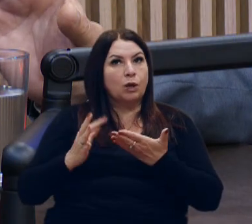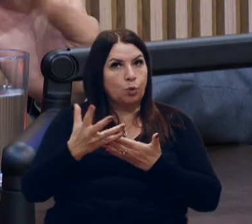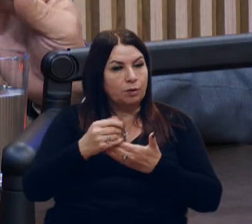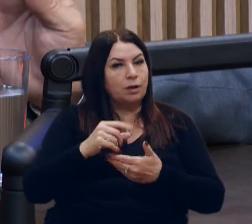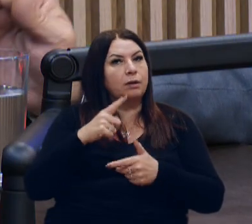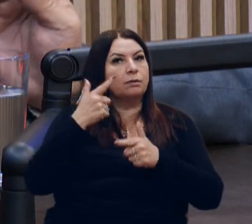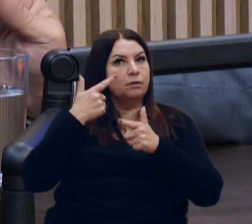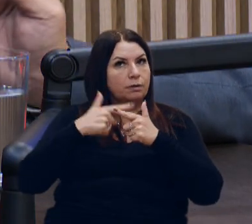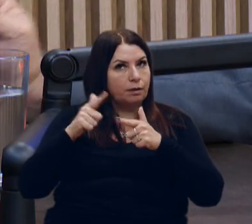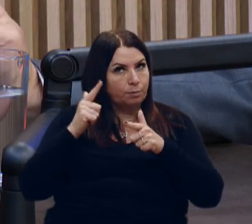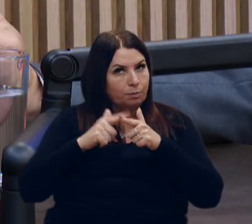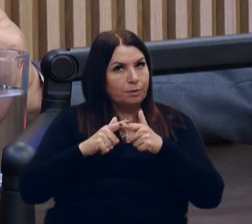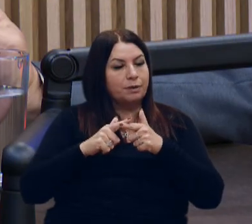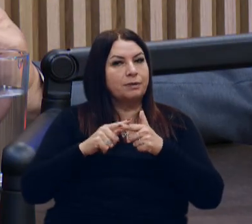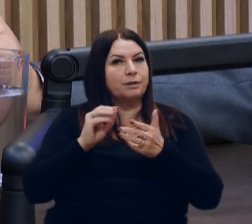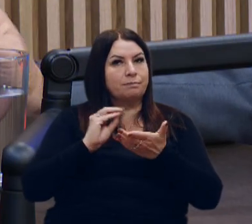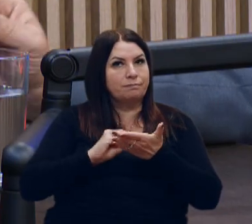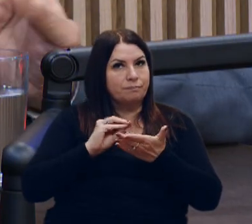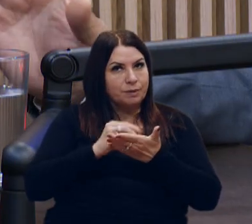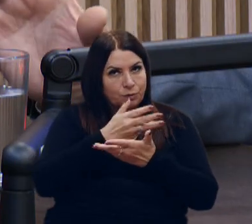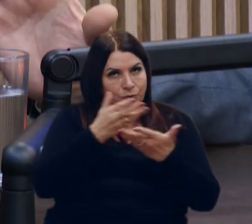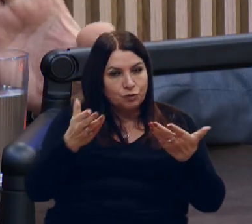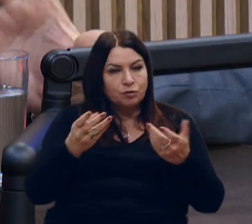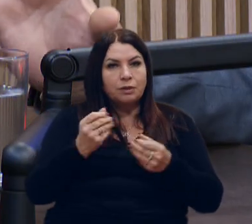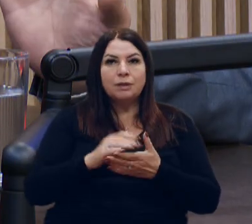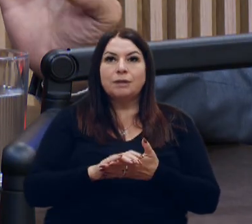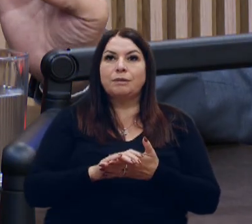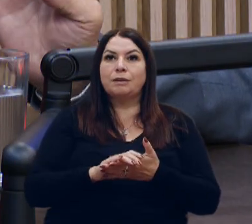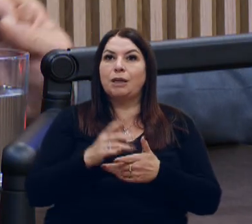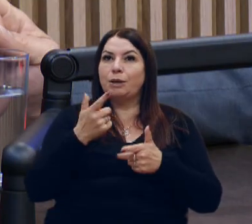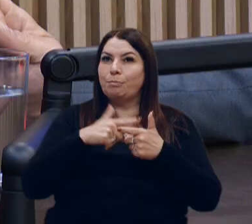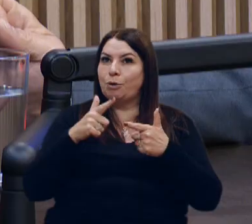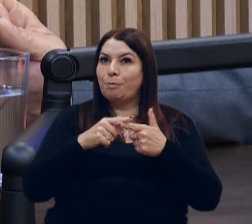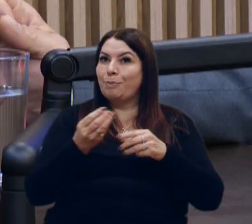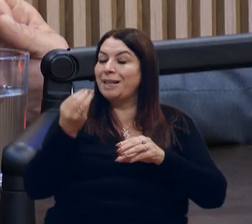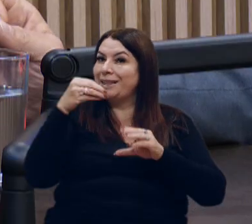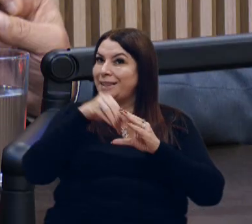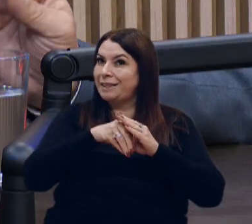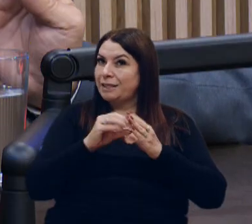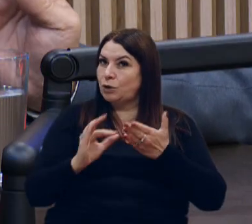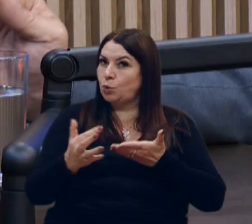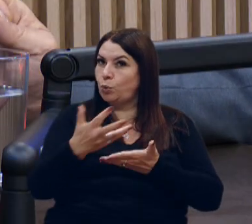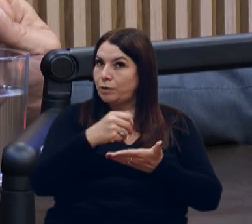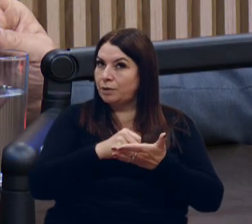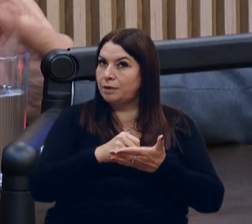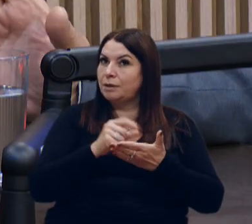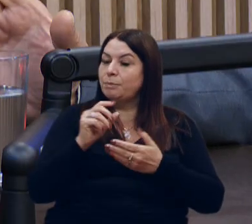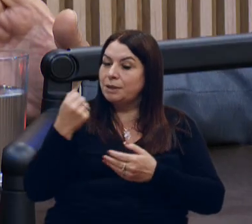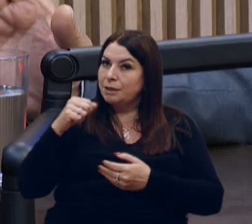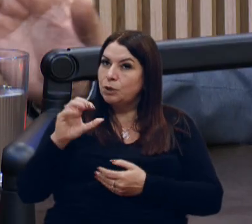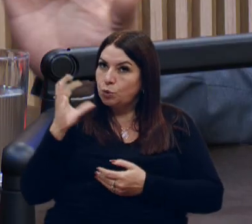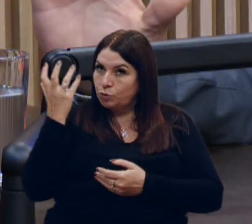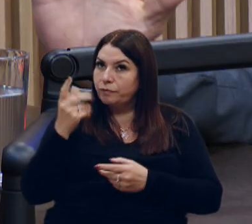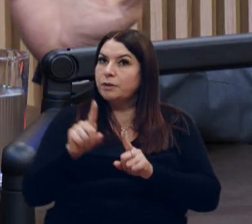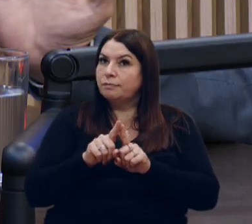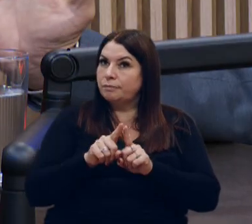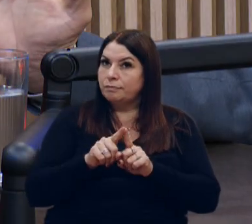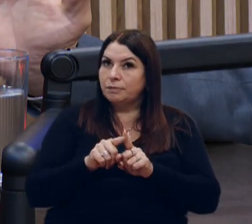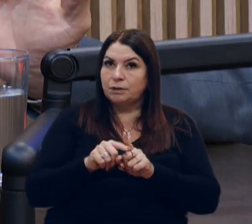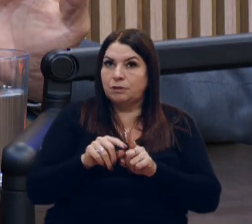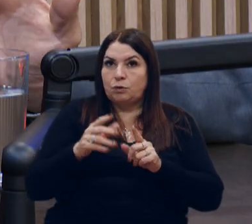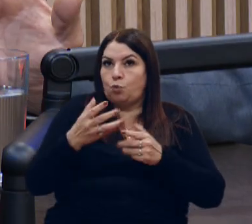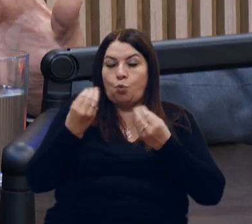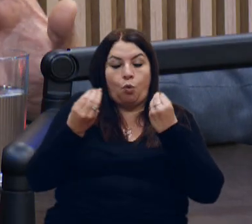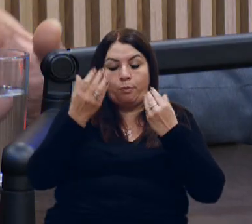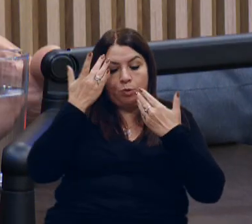problemas, esse deficitário ali. Tá? Então, é um problema interno da Codeca que tem que ser resolvido. Como não cabe a